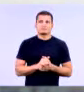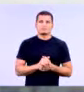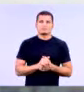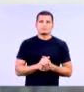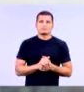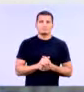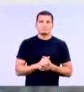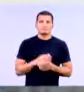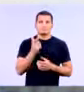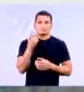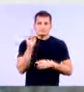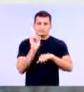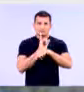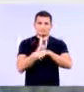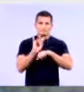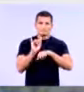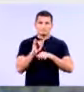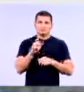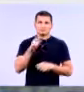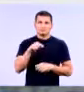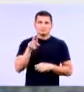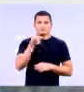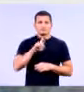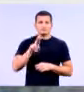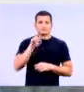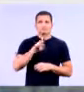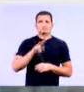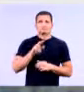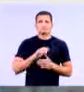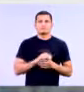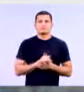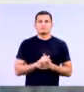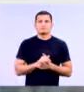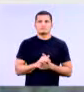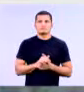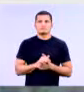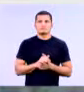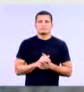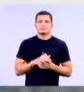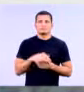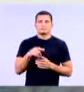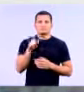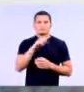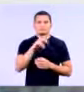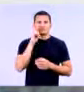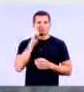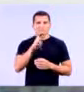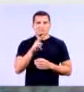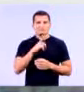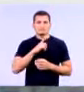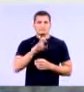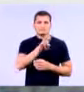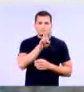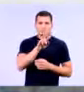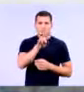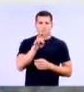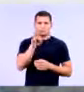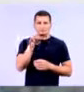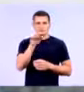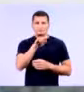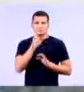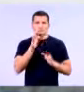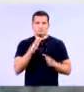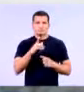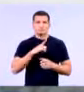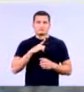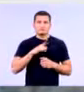Um outro mecanismo é utilizar, vocês já viram que tem sites que ele já trabalha com ferramenta